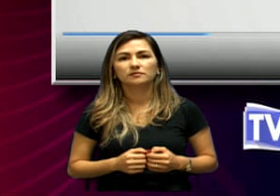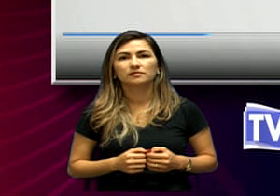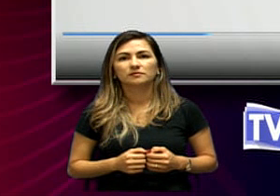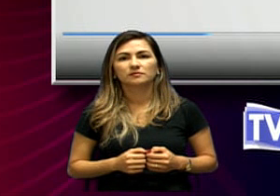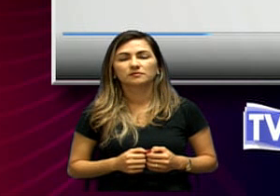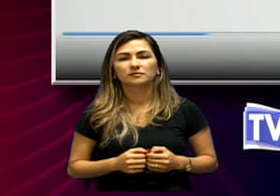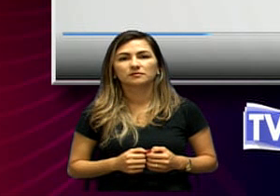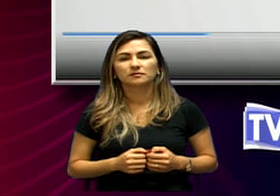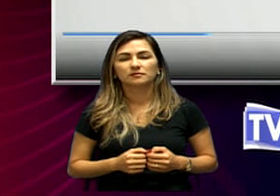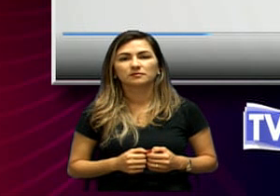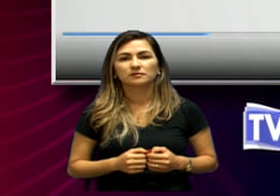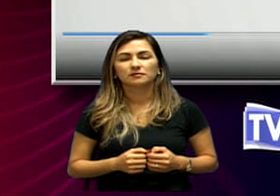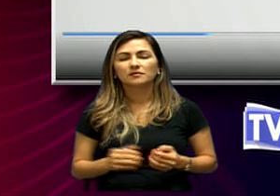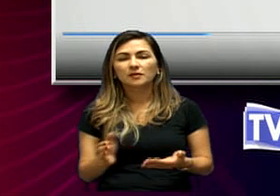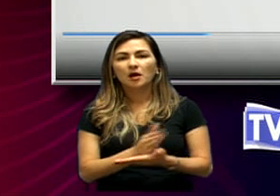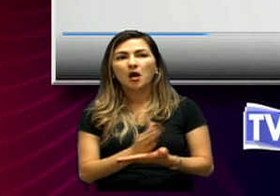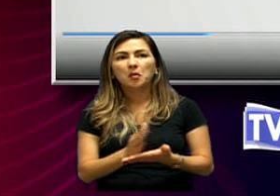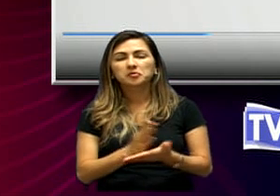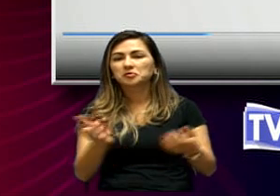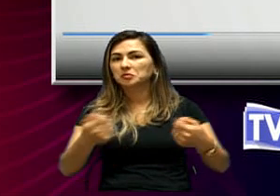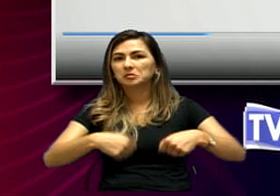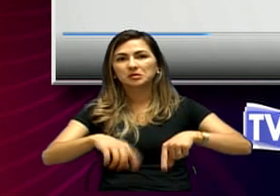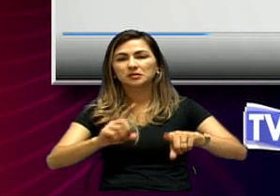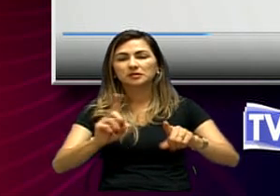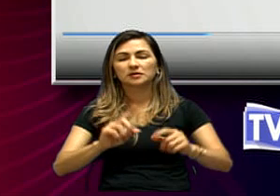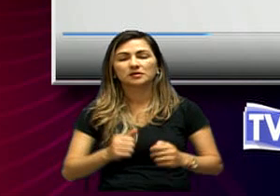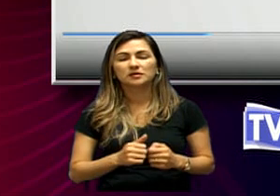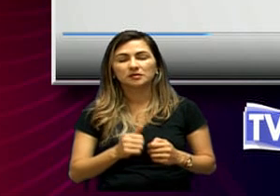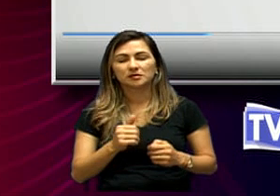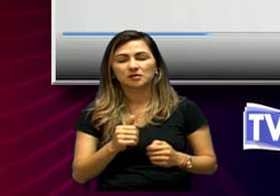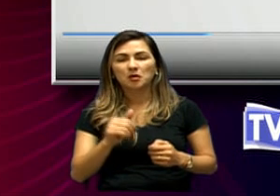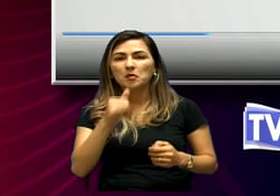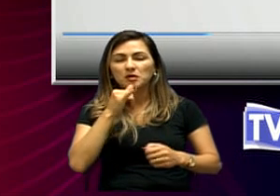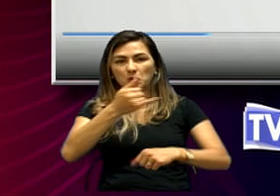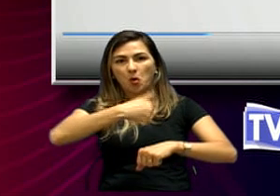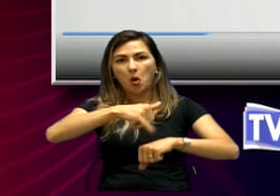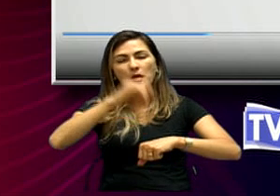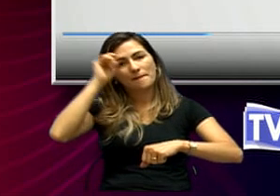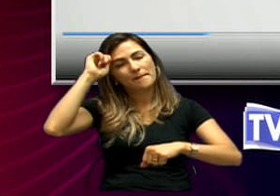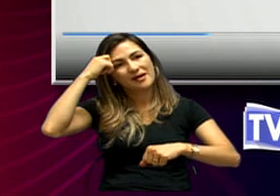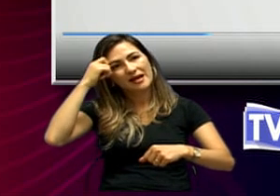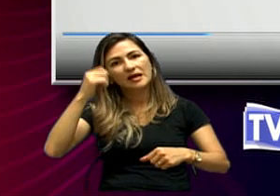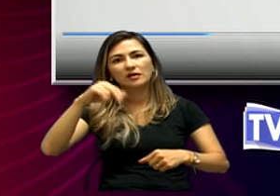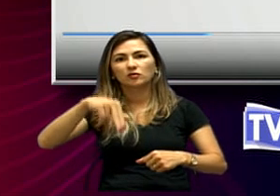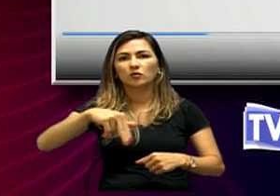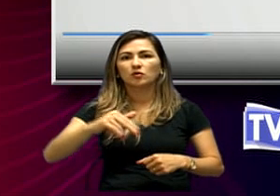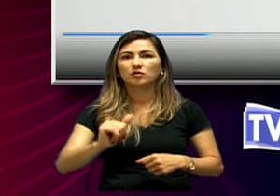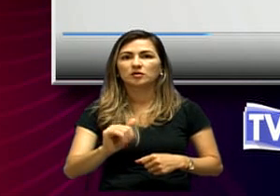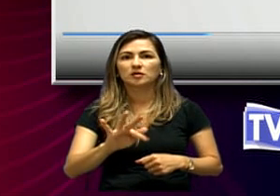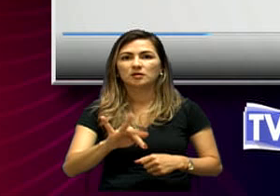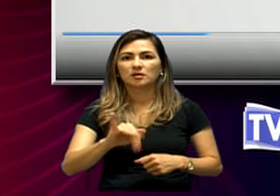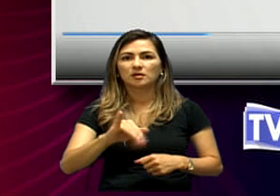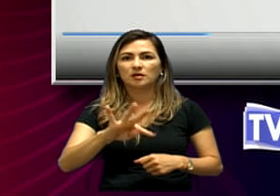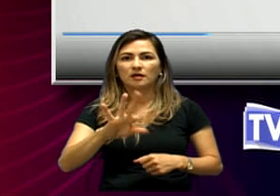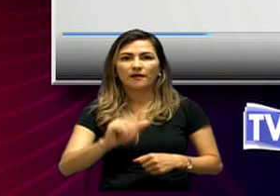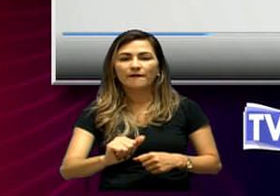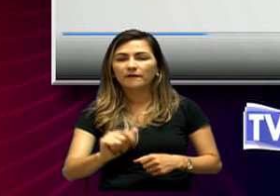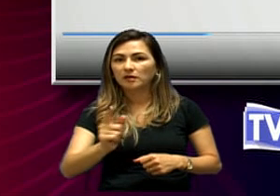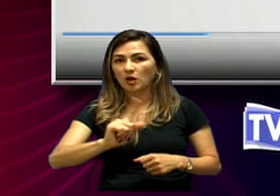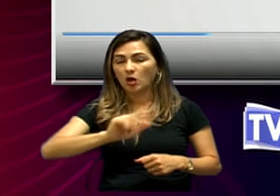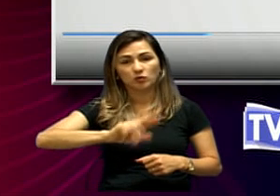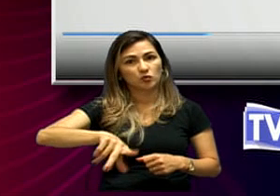não tem como base de matéria-prima inicial, o petróleo, a nafta, mas são oriundos principalmente de outros